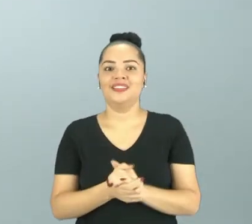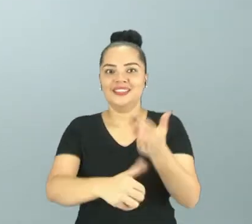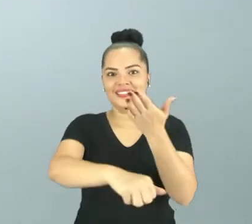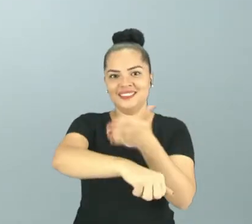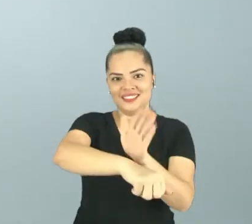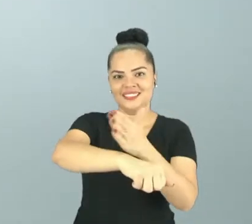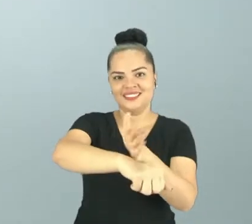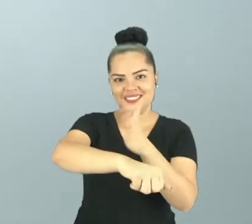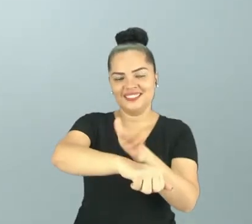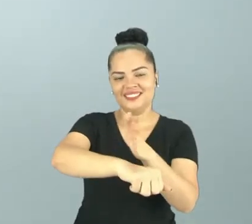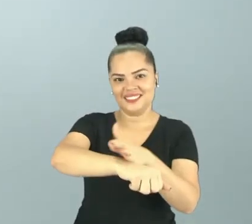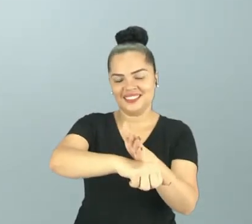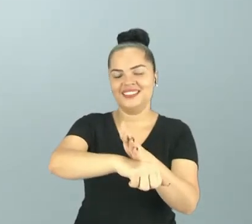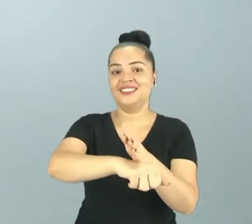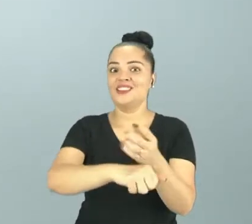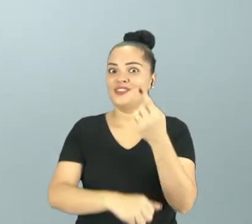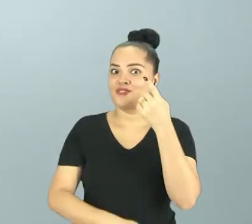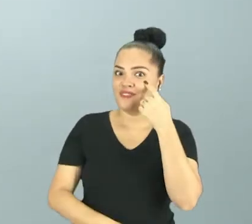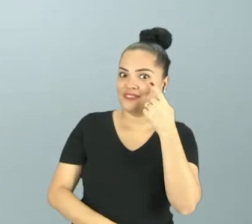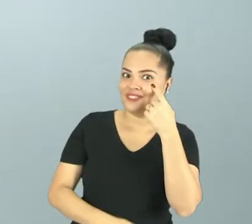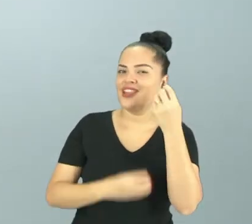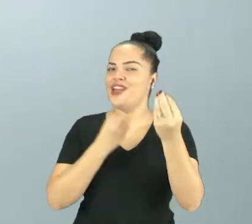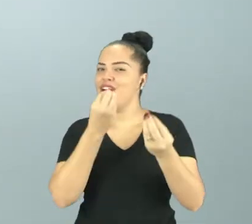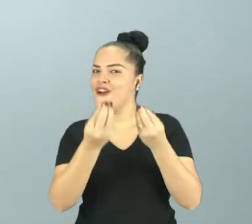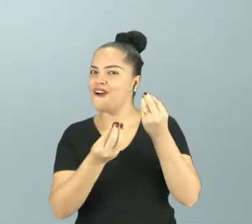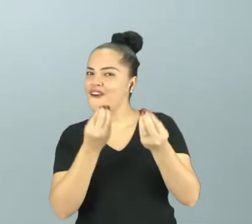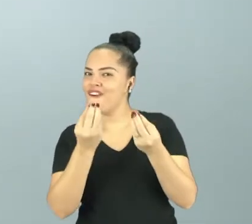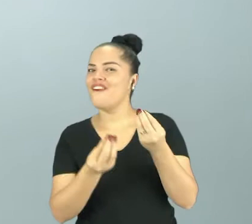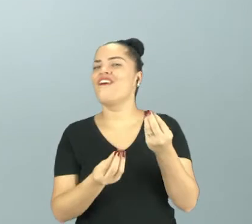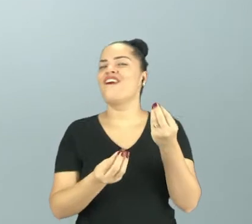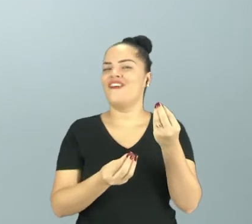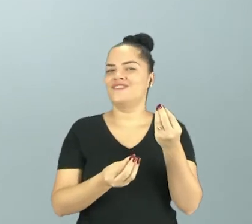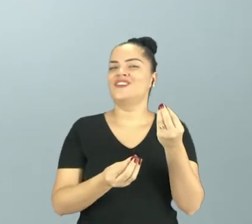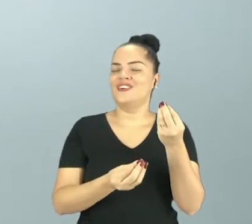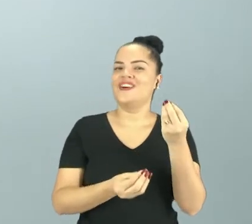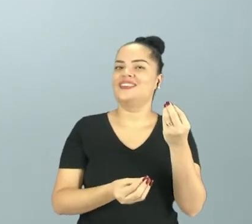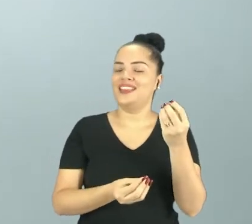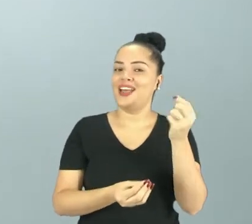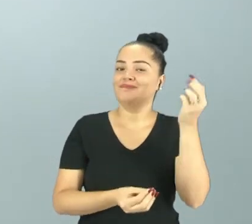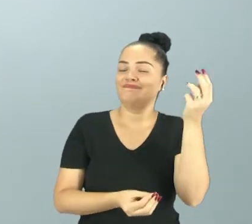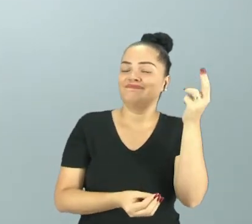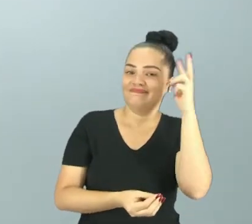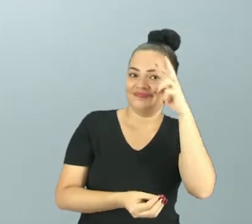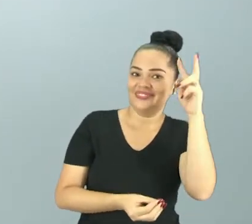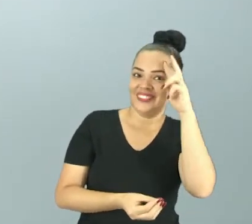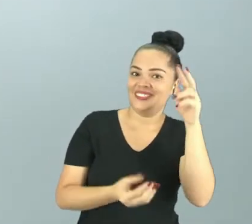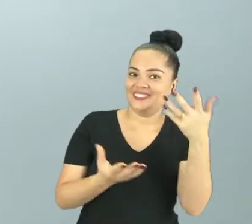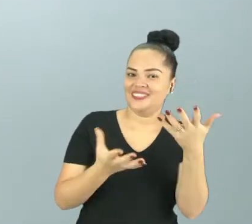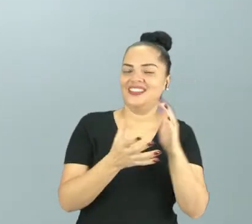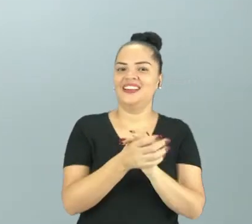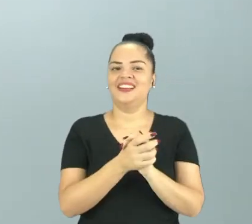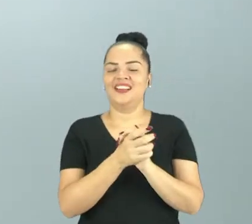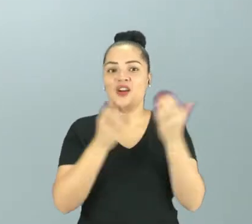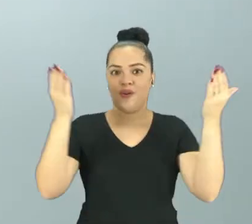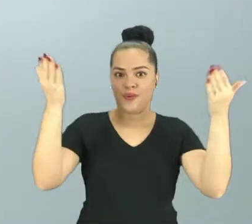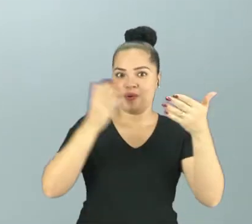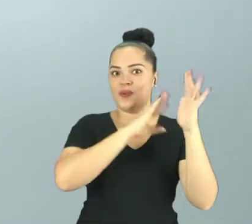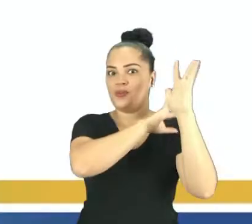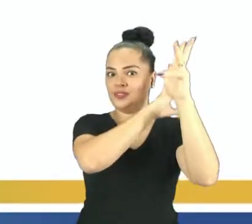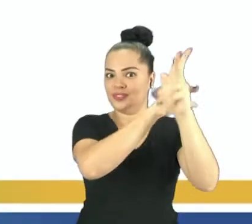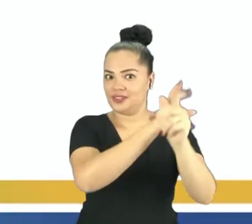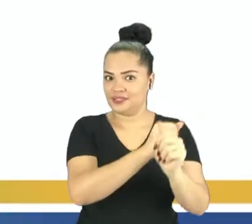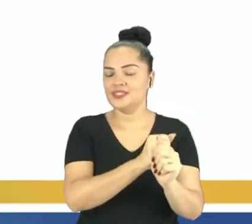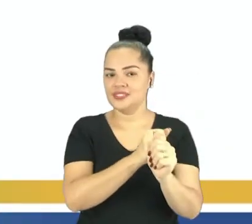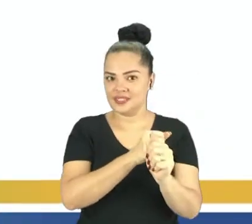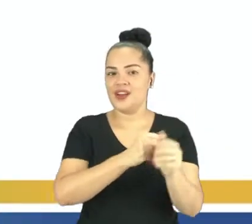exercise, um exercitando, para ver como é que está aí, então, a memória de vocês? Então, vamos lá. O nosso exercitando de hoje, o